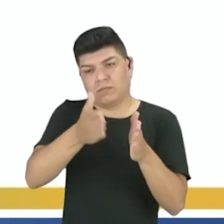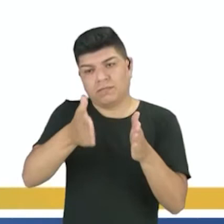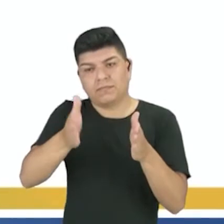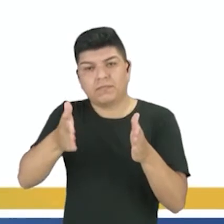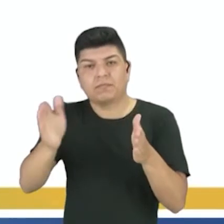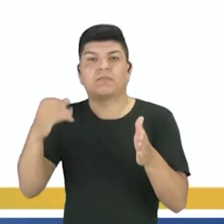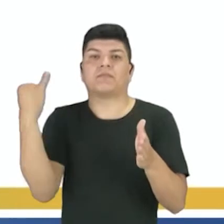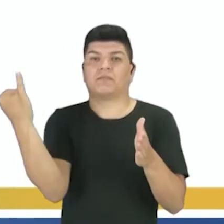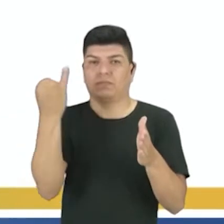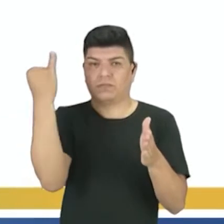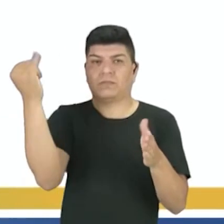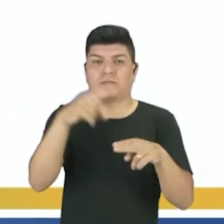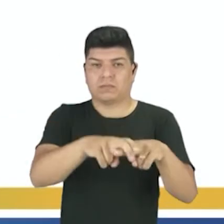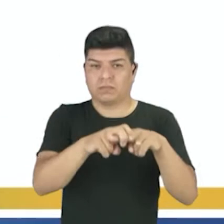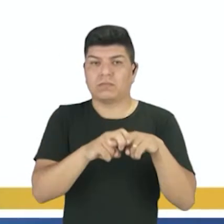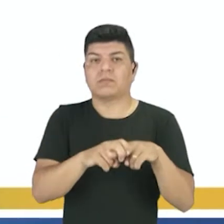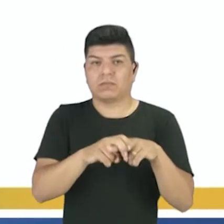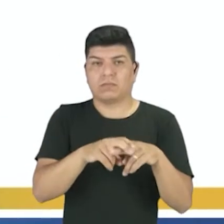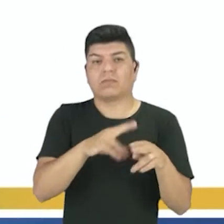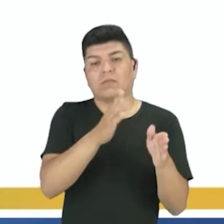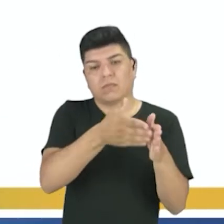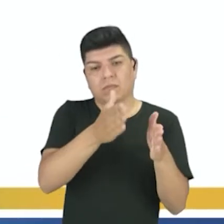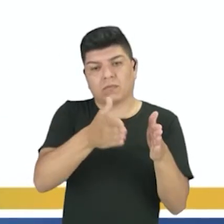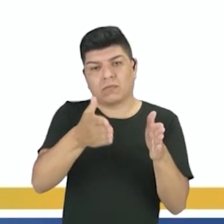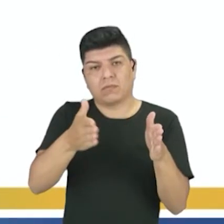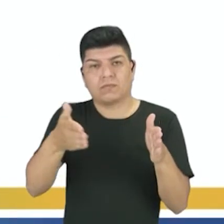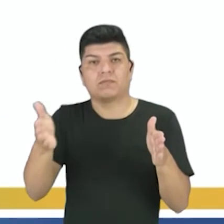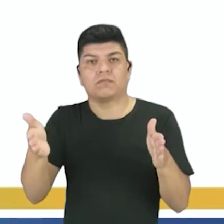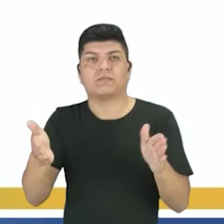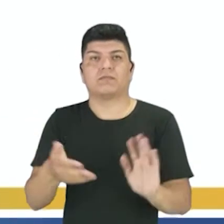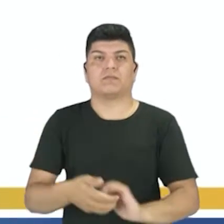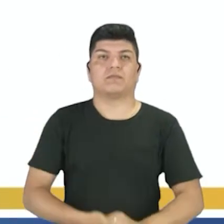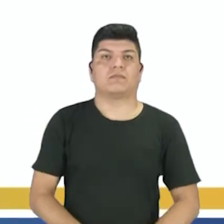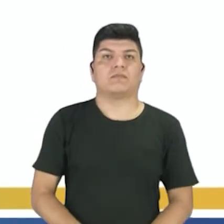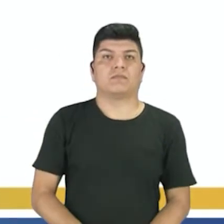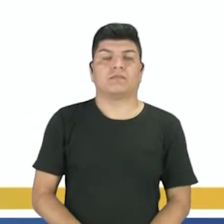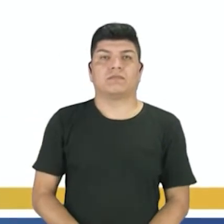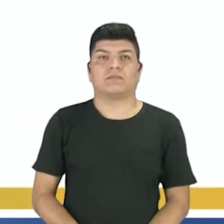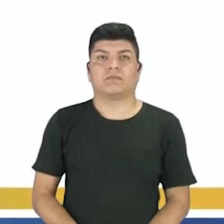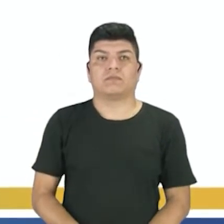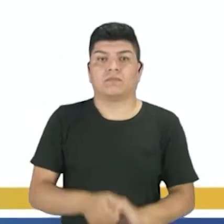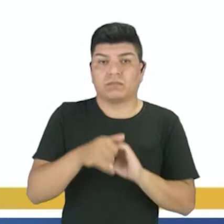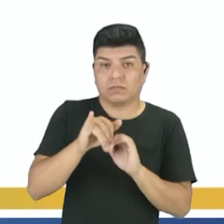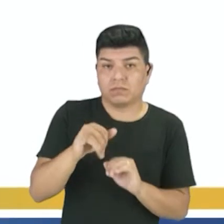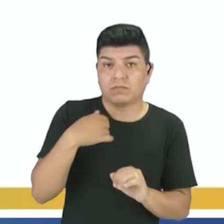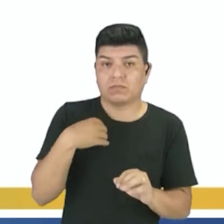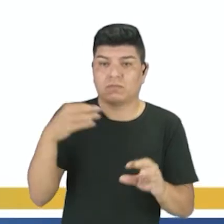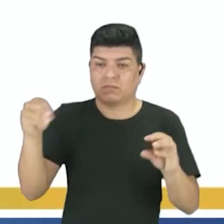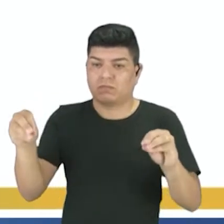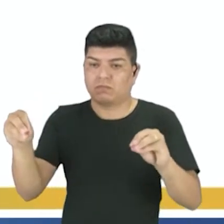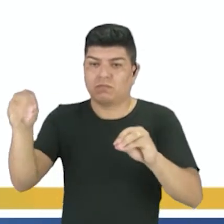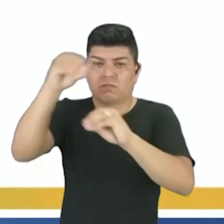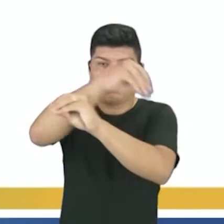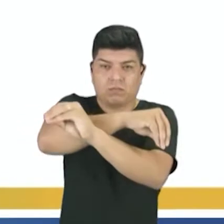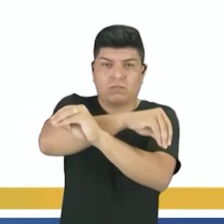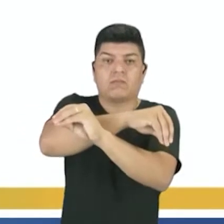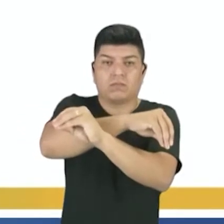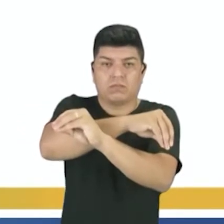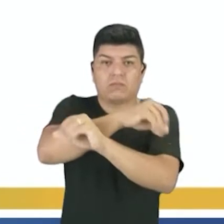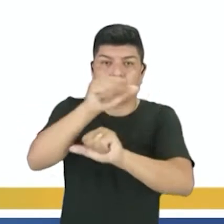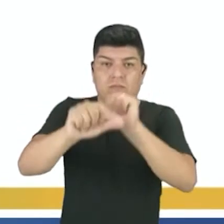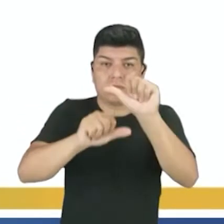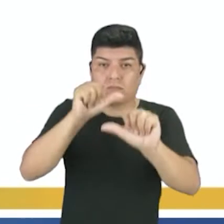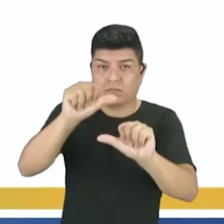muito importante, por isso que a gente fala ordenado, certo? E se você inverte a ordem, você